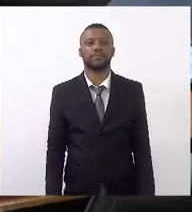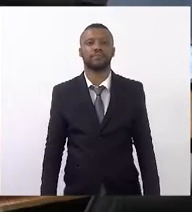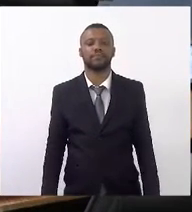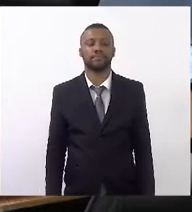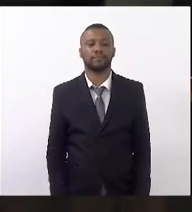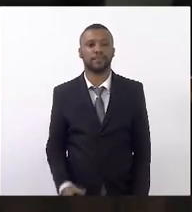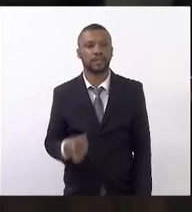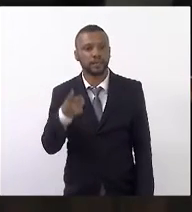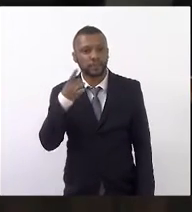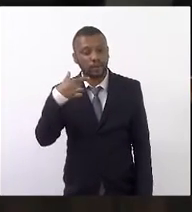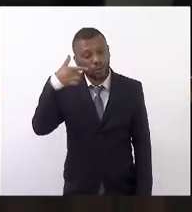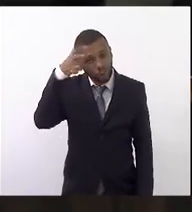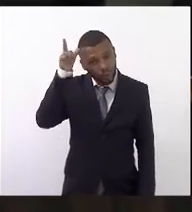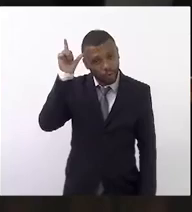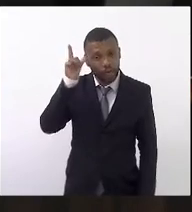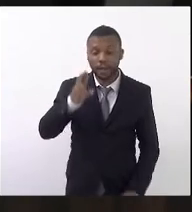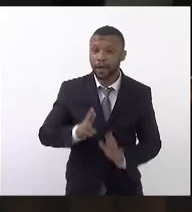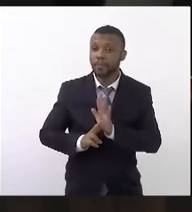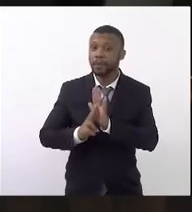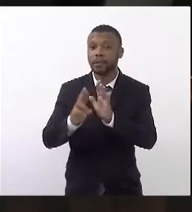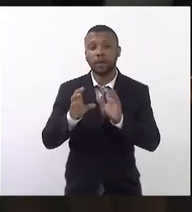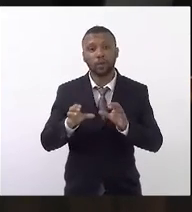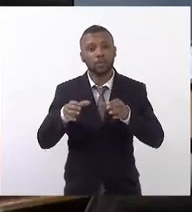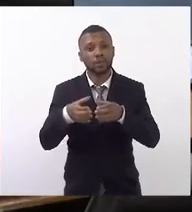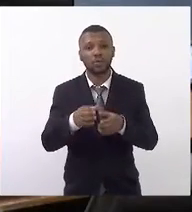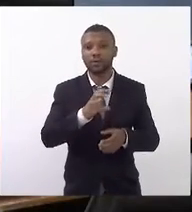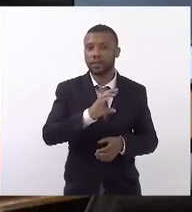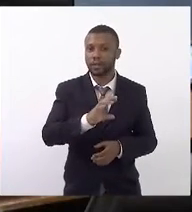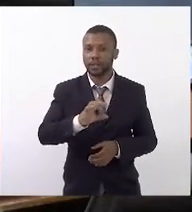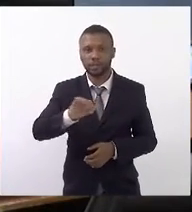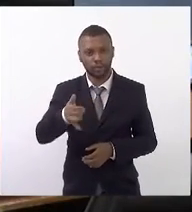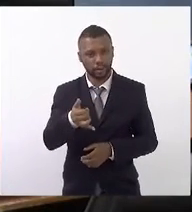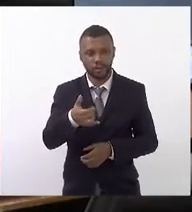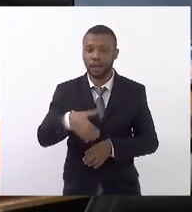Deputado Luiz Paulo, pela Comissão de Constituição e Justiça.